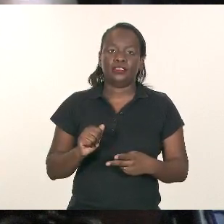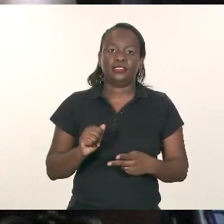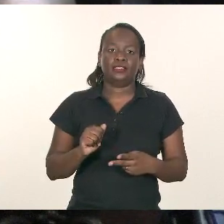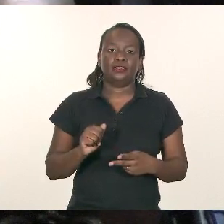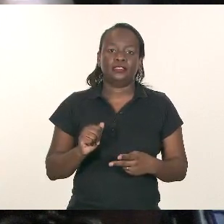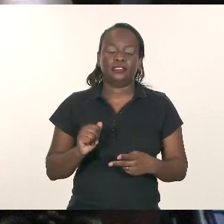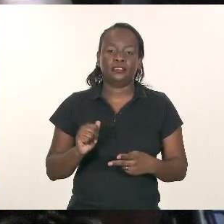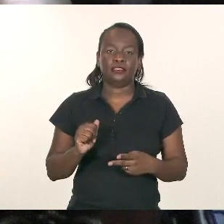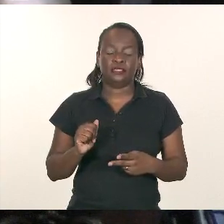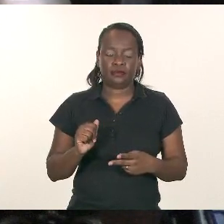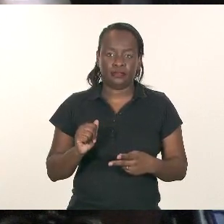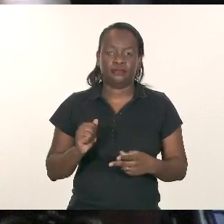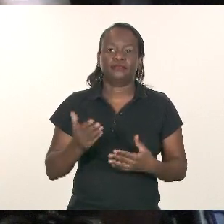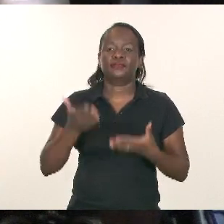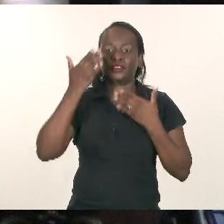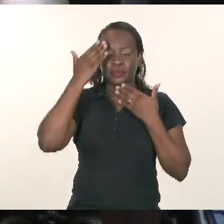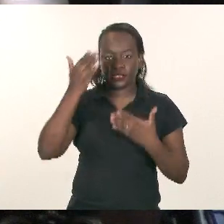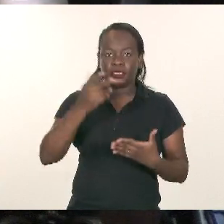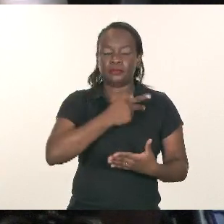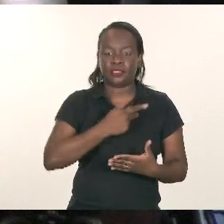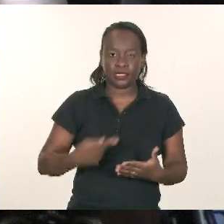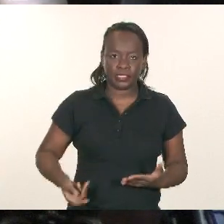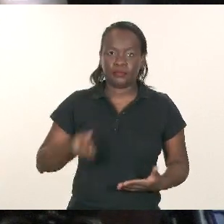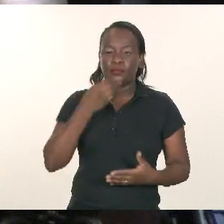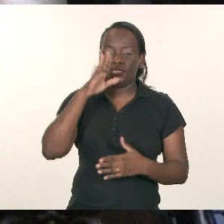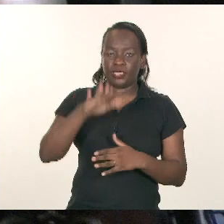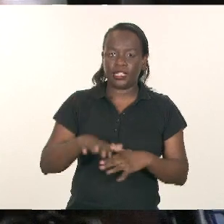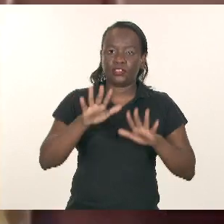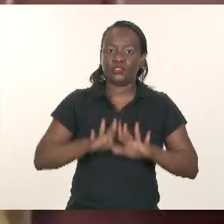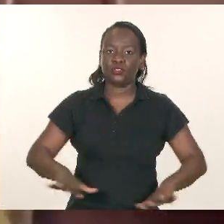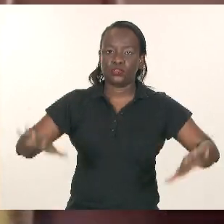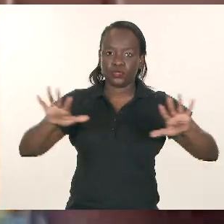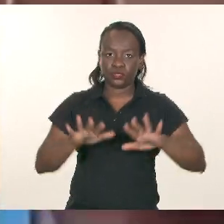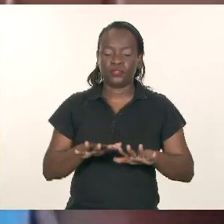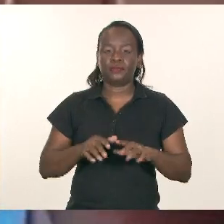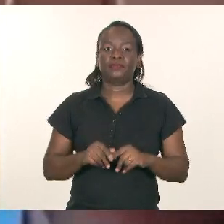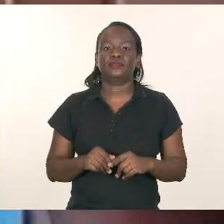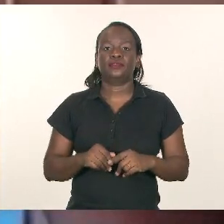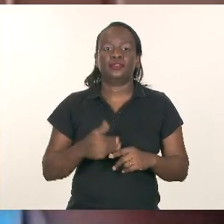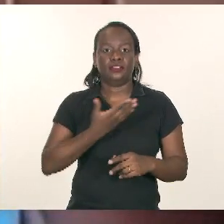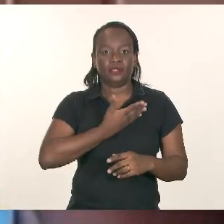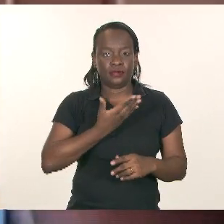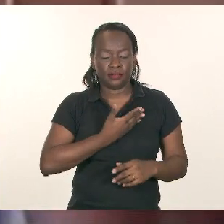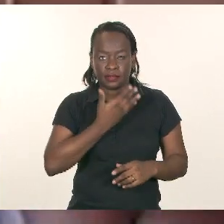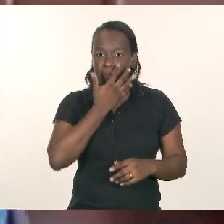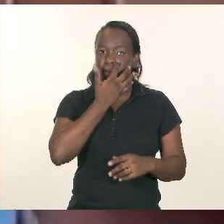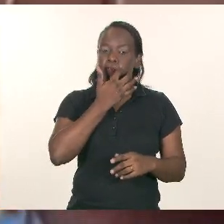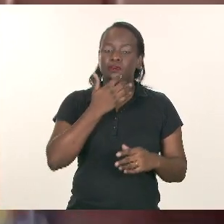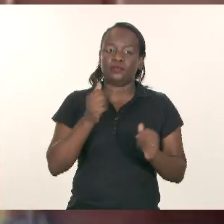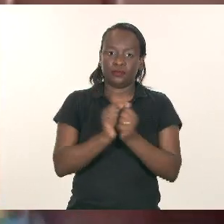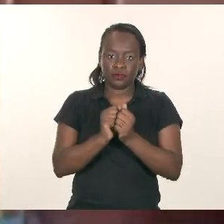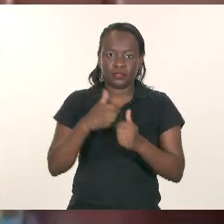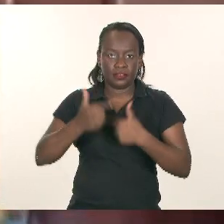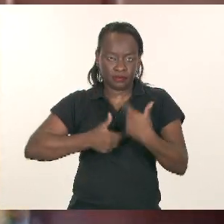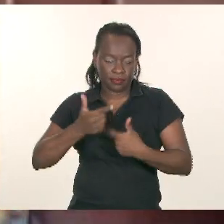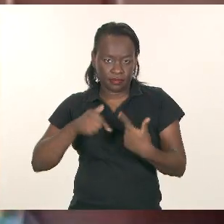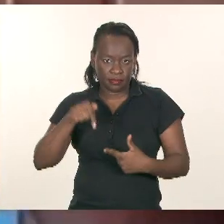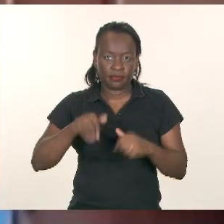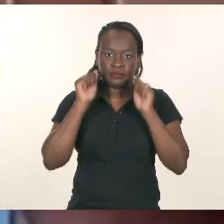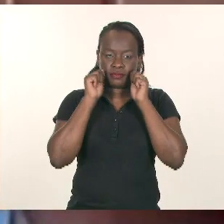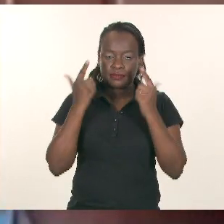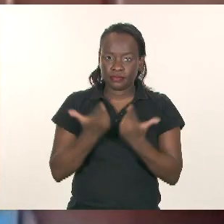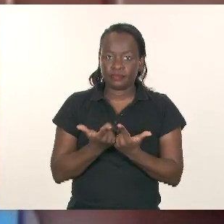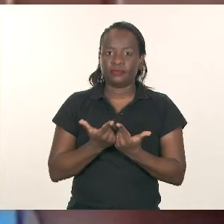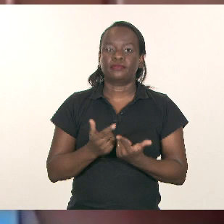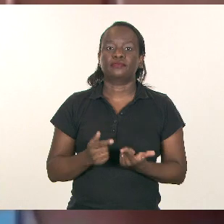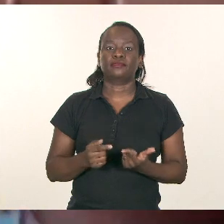presidente. Obrigada, presidente. Boa tarde a todos e todas, colegas, companheiros e companheiras de trabalho aqui na